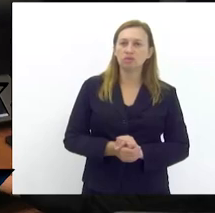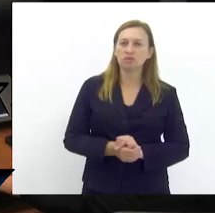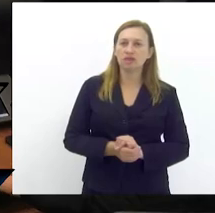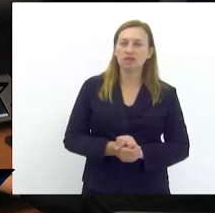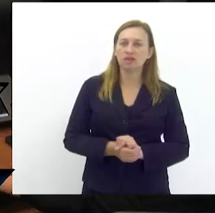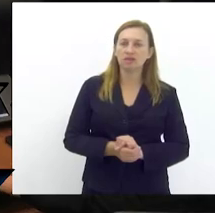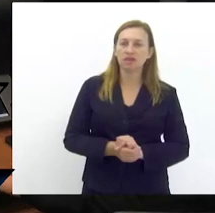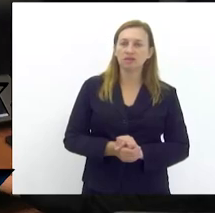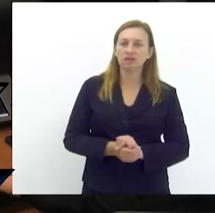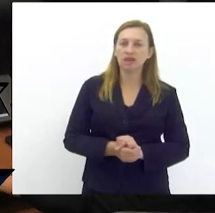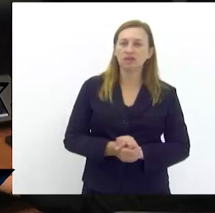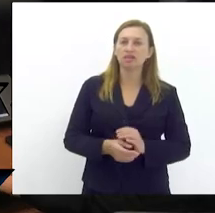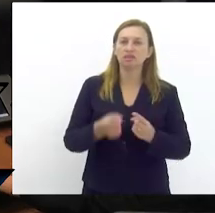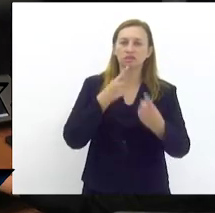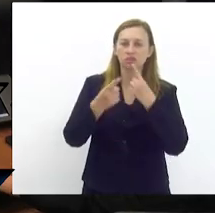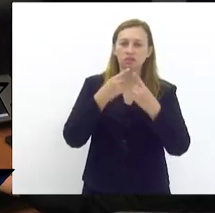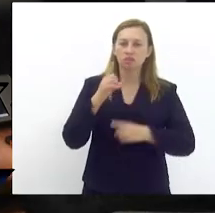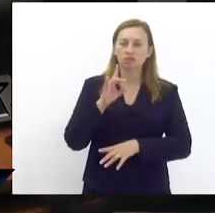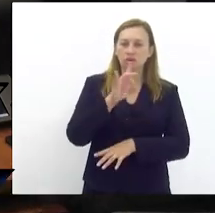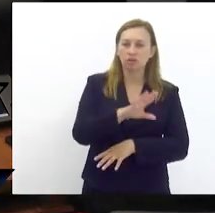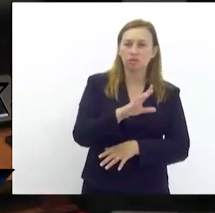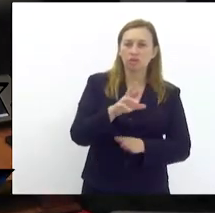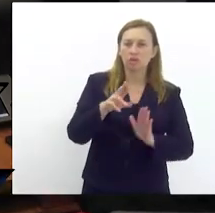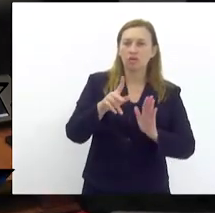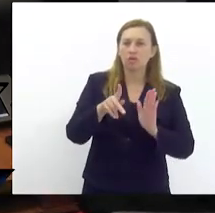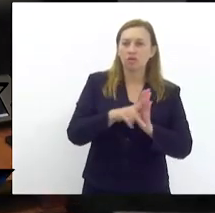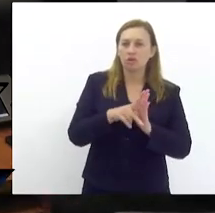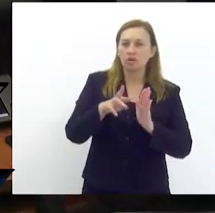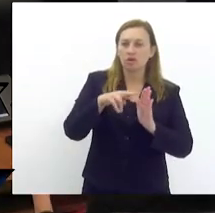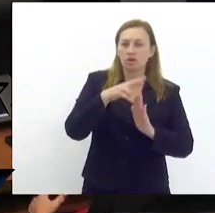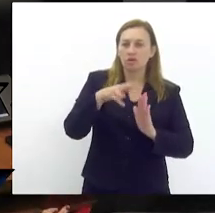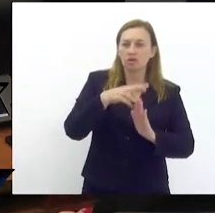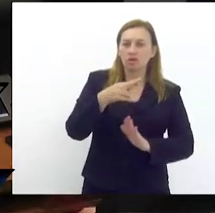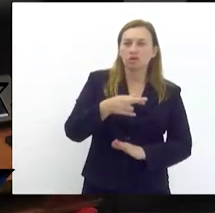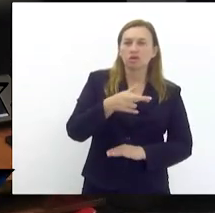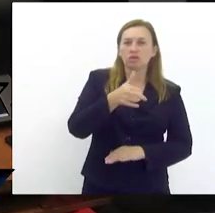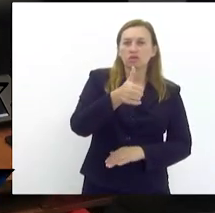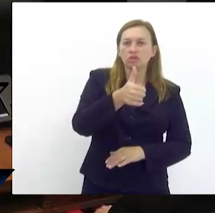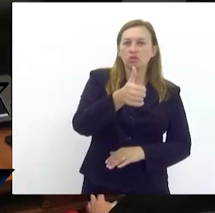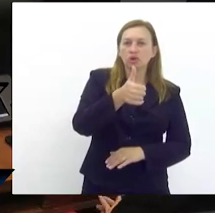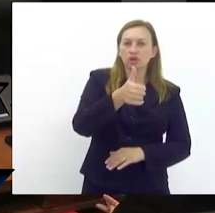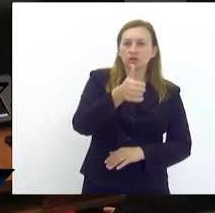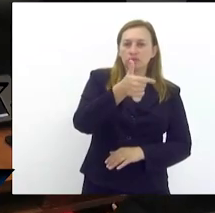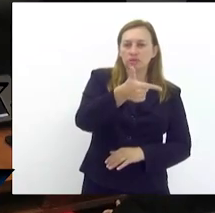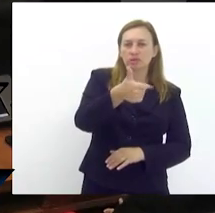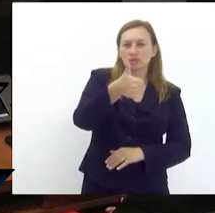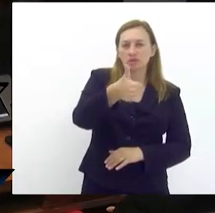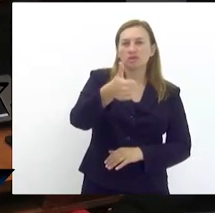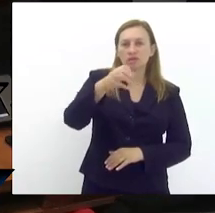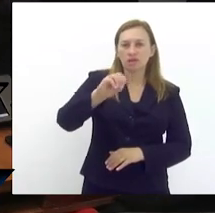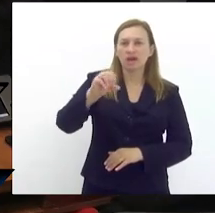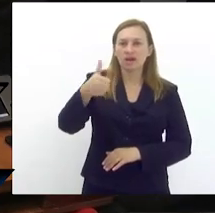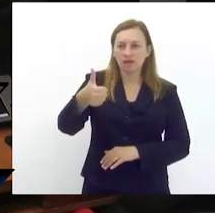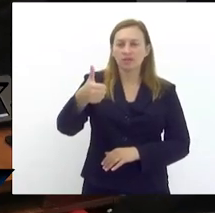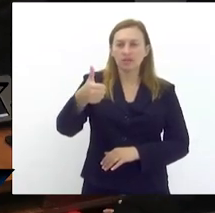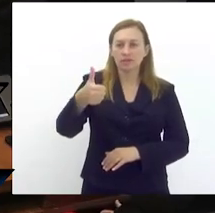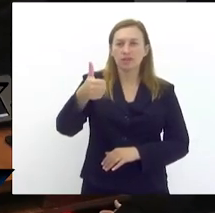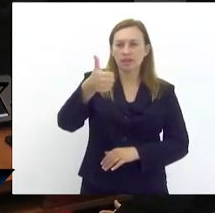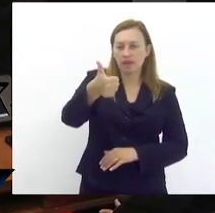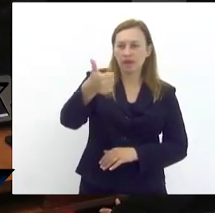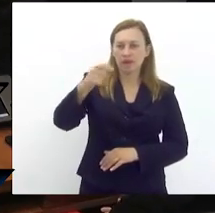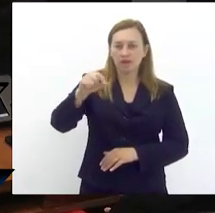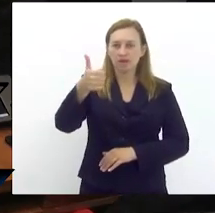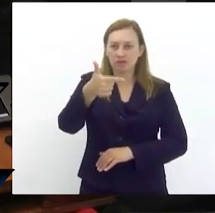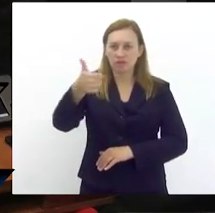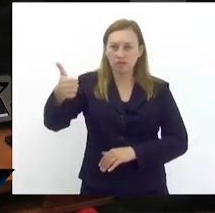em discussão única projeto de resolução 101/22 Deputado Jari Oliveira